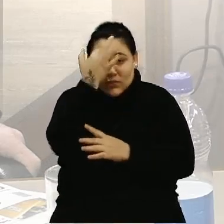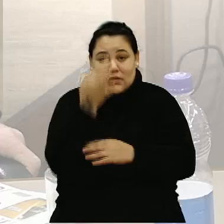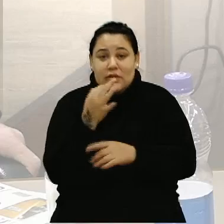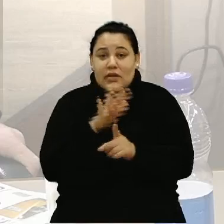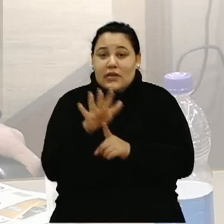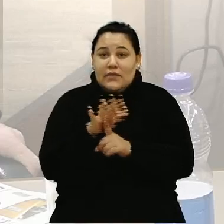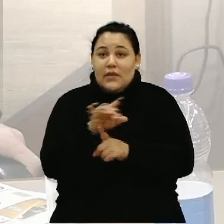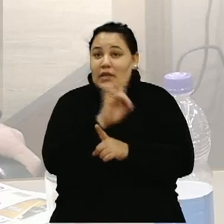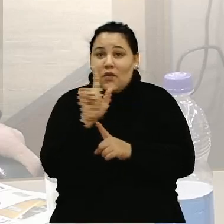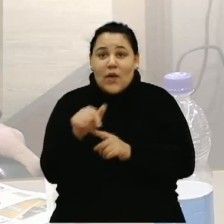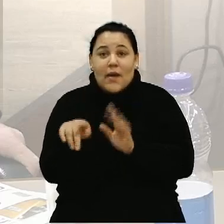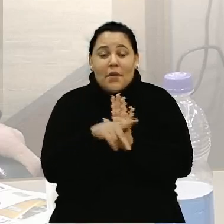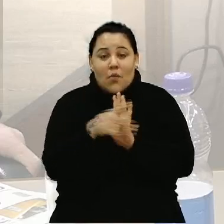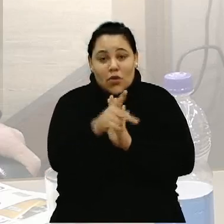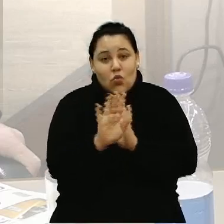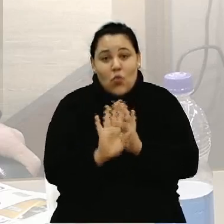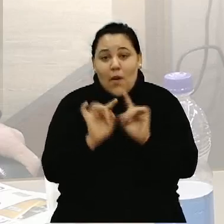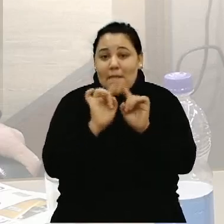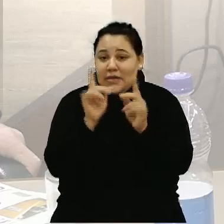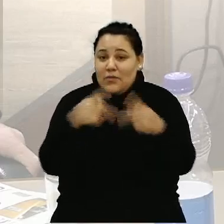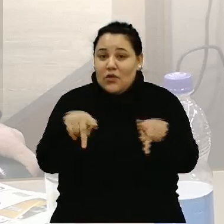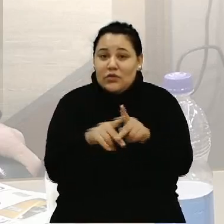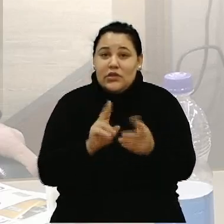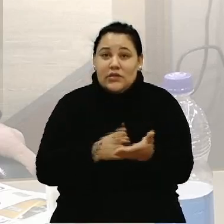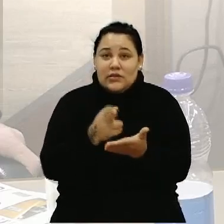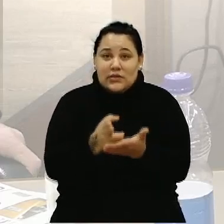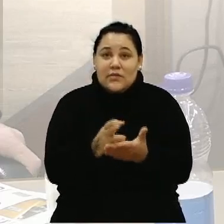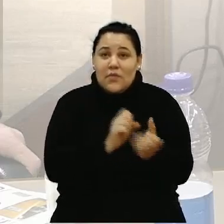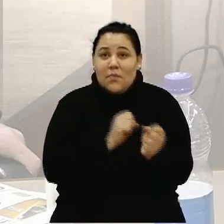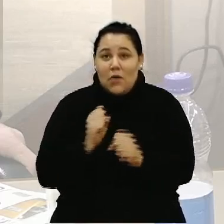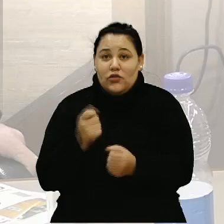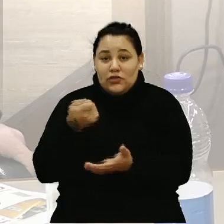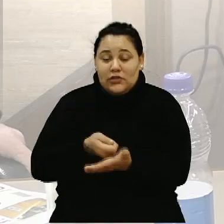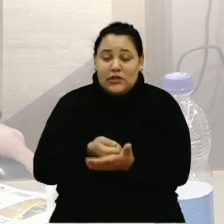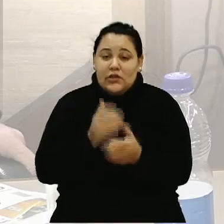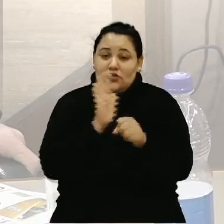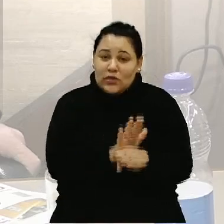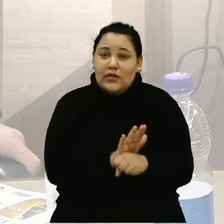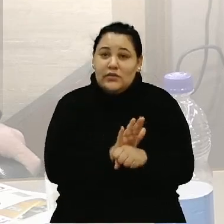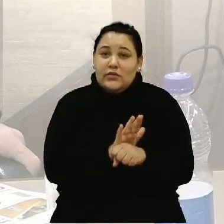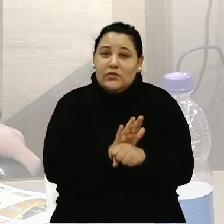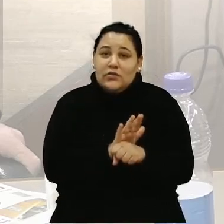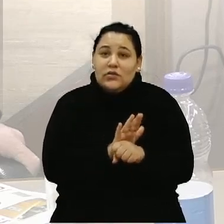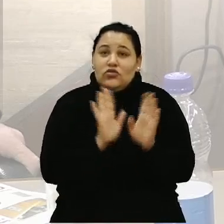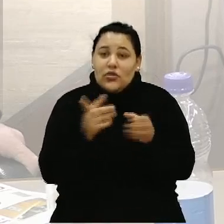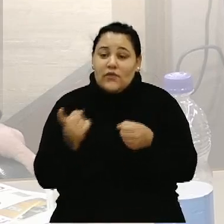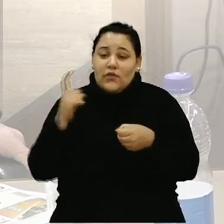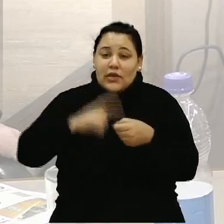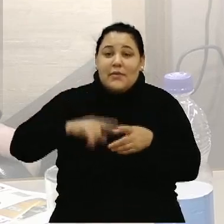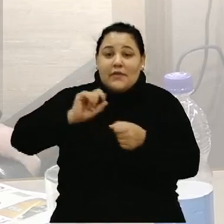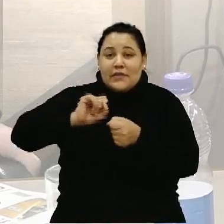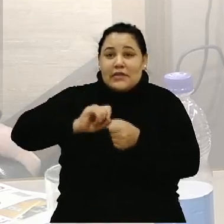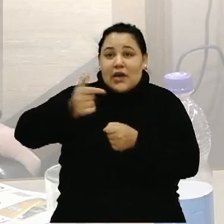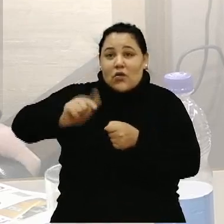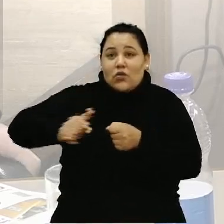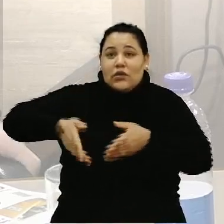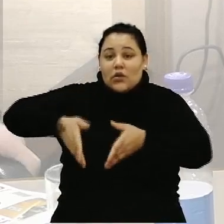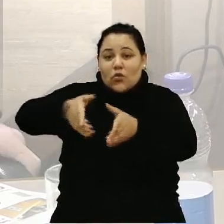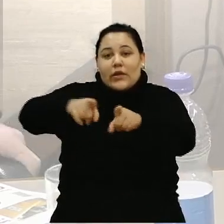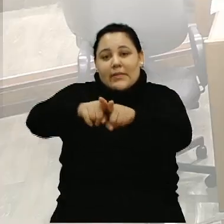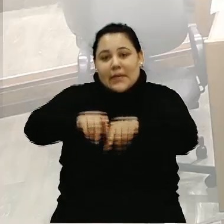são suas, são da população, e a gente sempre que pode tenta auxiliar. Então, eles estarão retornando para fazer o outro lado da via também.